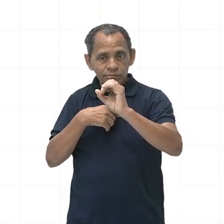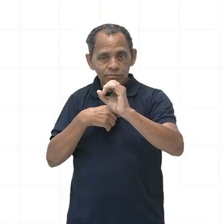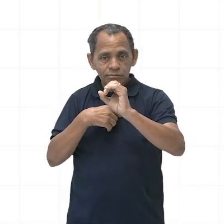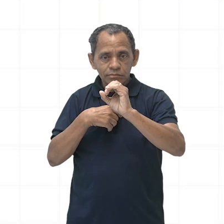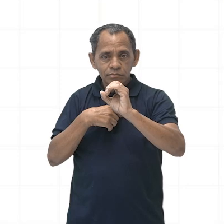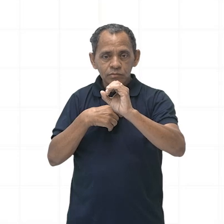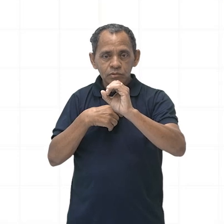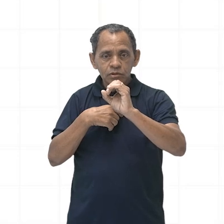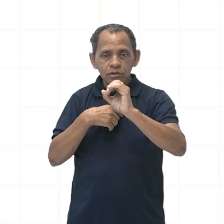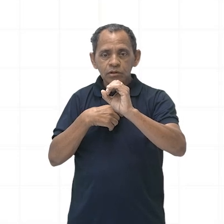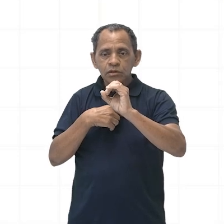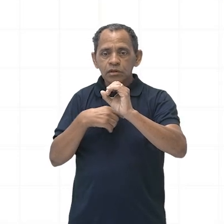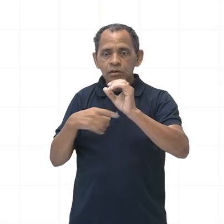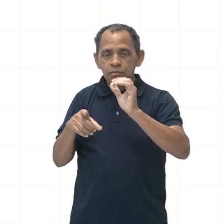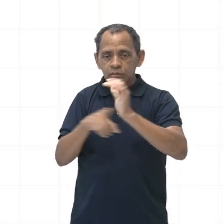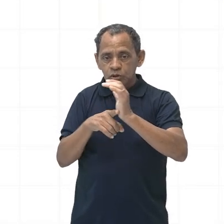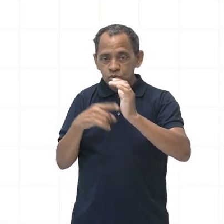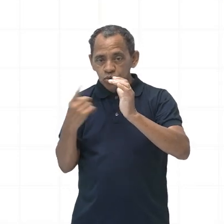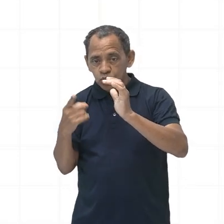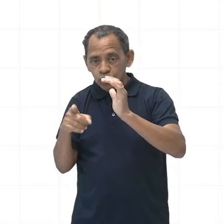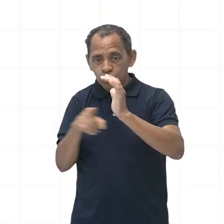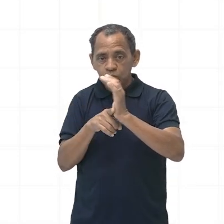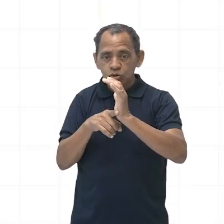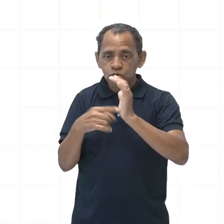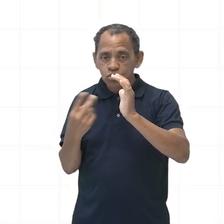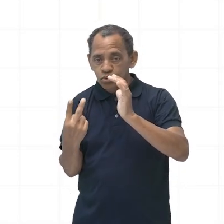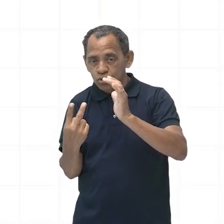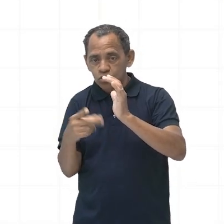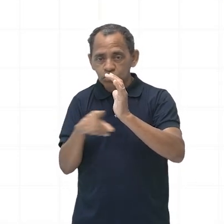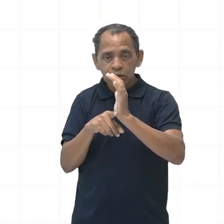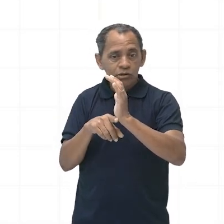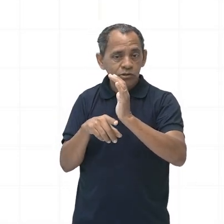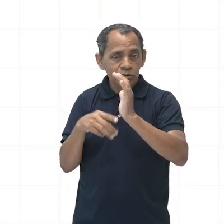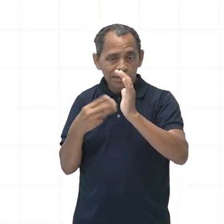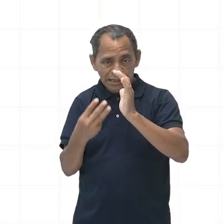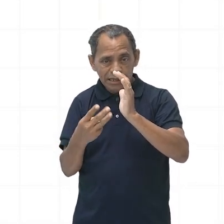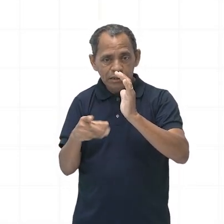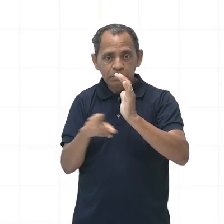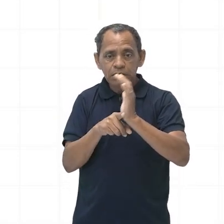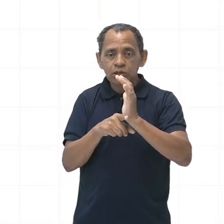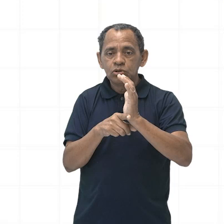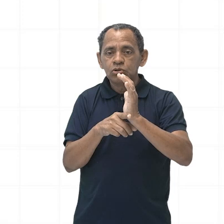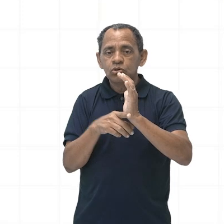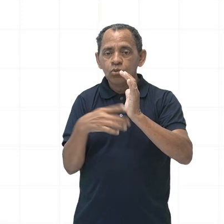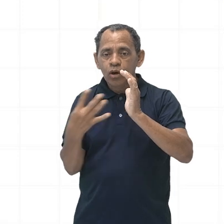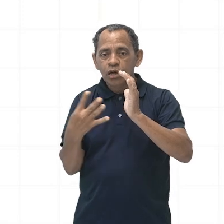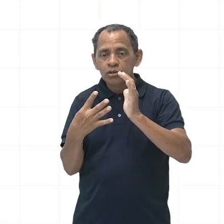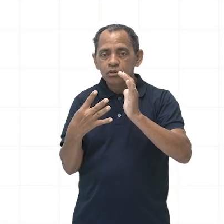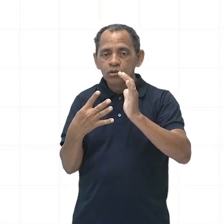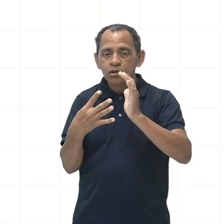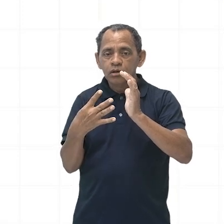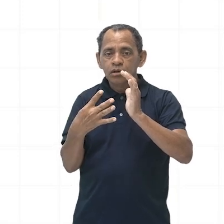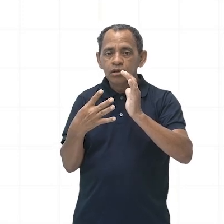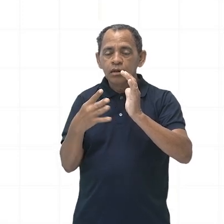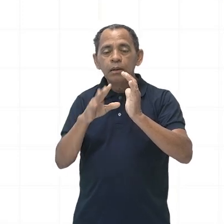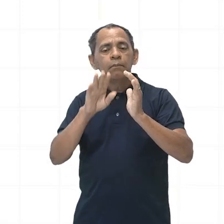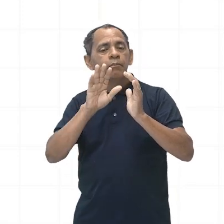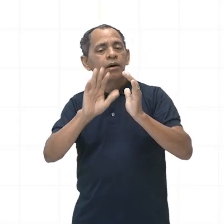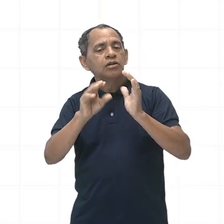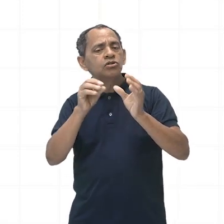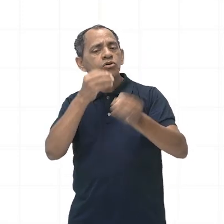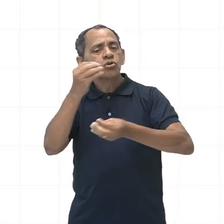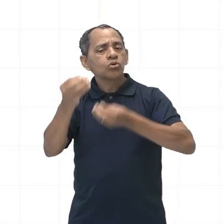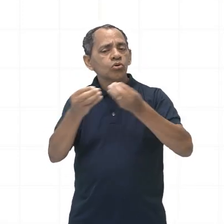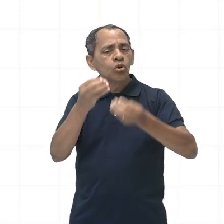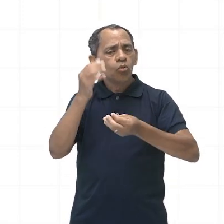Aqui poderia ser menos 1, menos 2, menos 3, menos 4. Só que isso não acontece. Por que que não